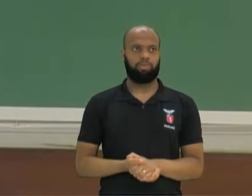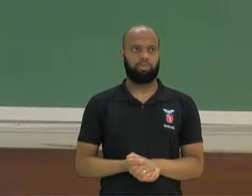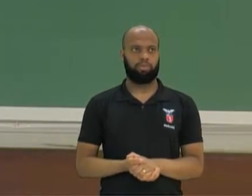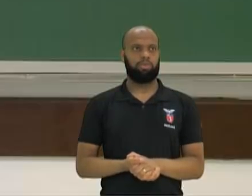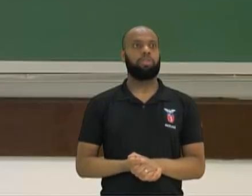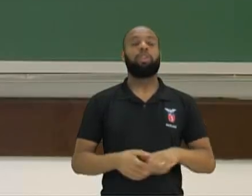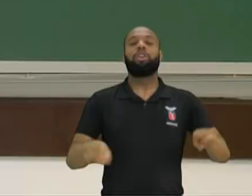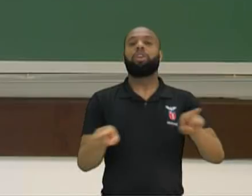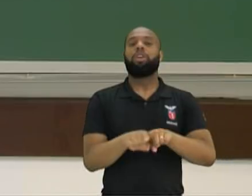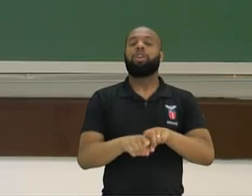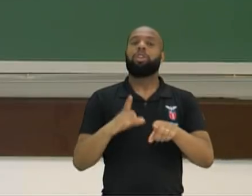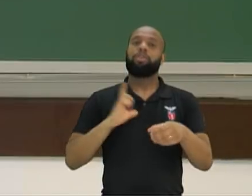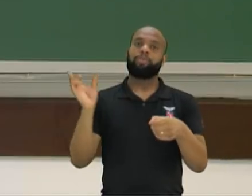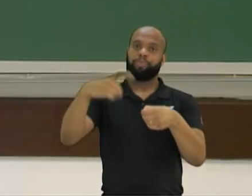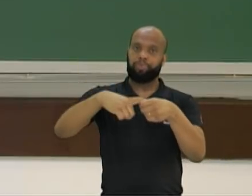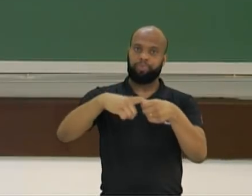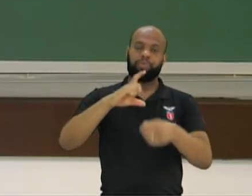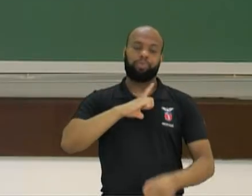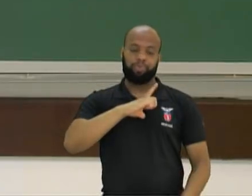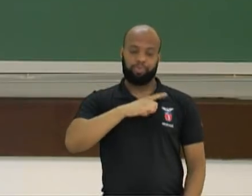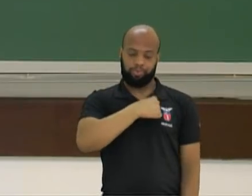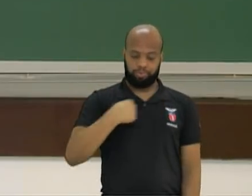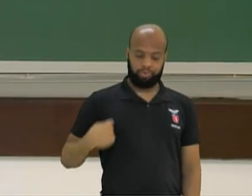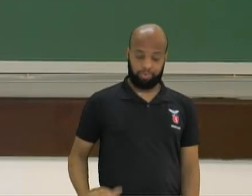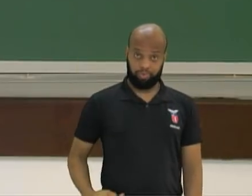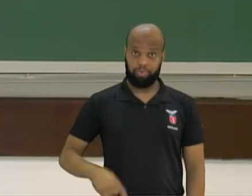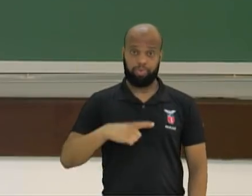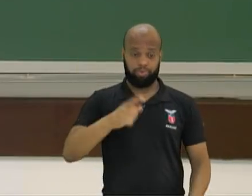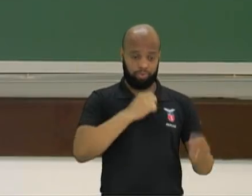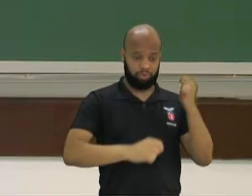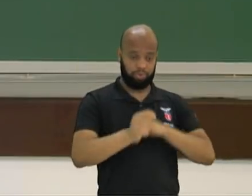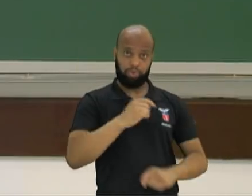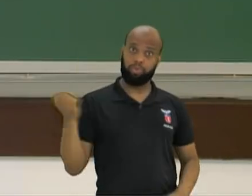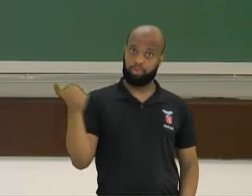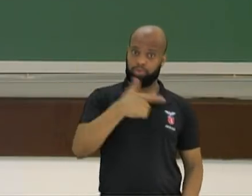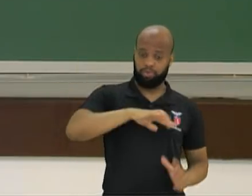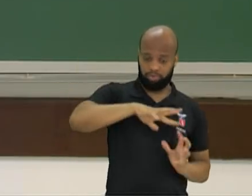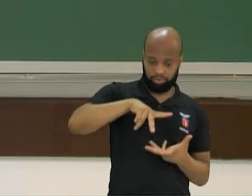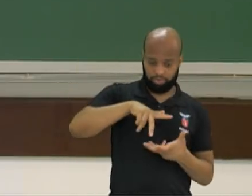Aí as parcerias, né, que a gente viu, a China, maior economia do mundo,